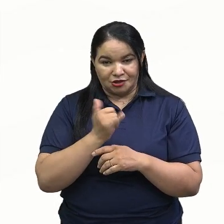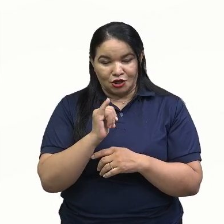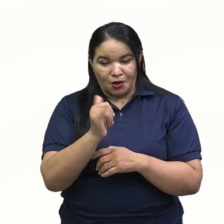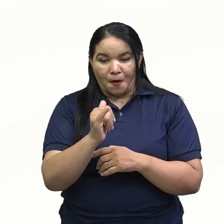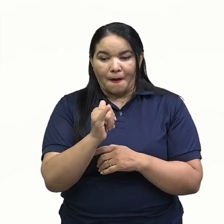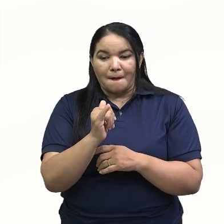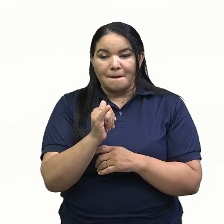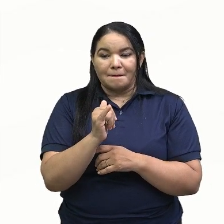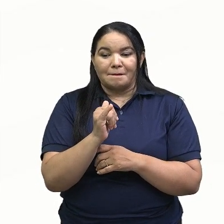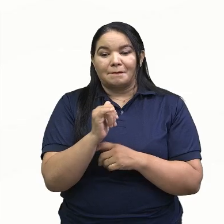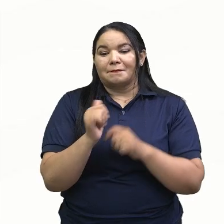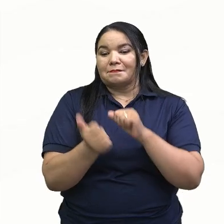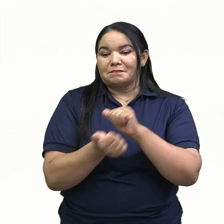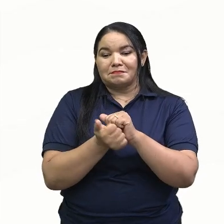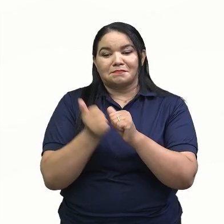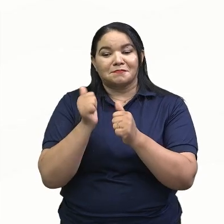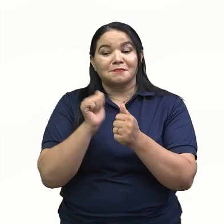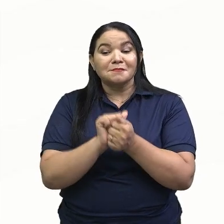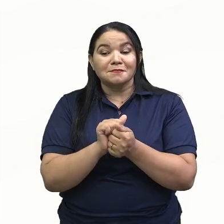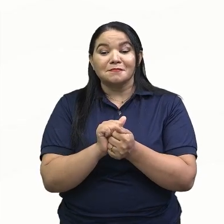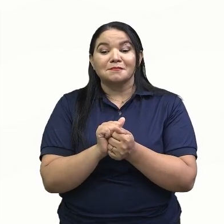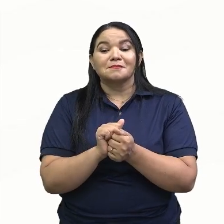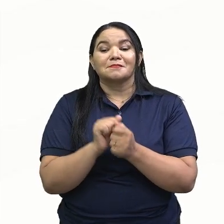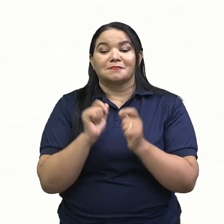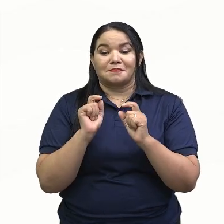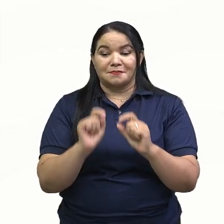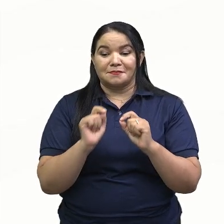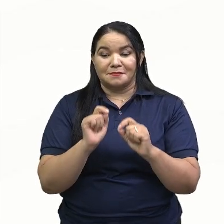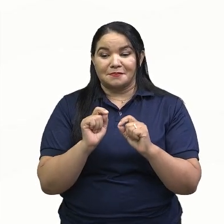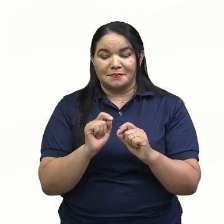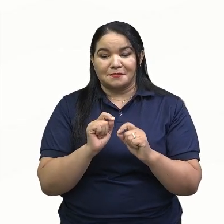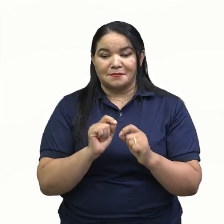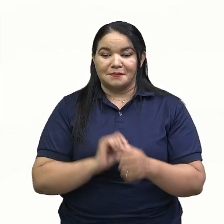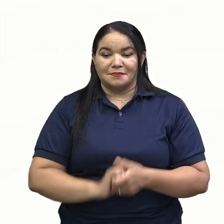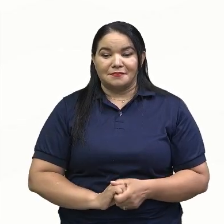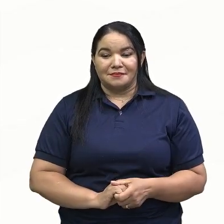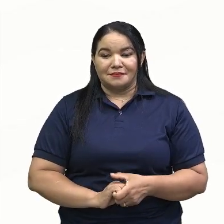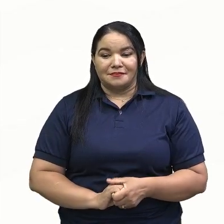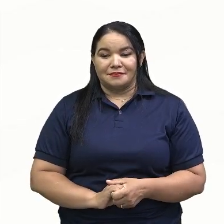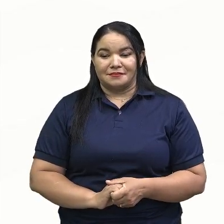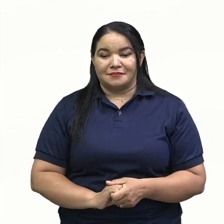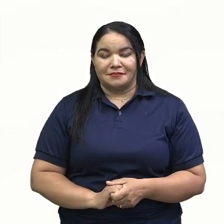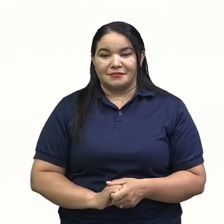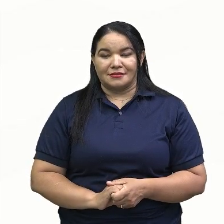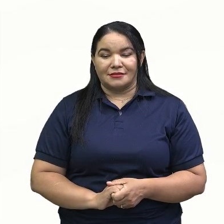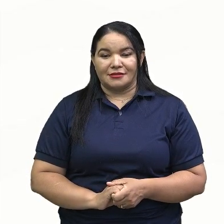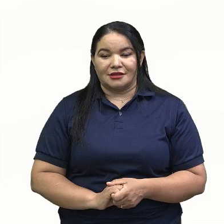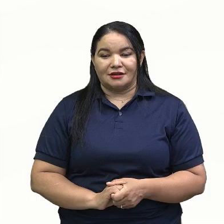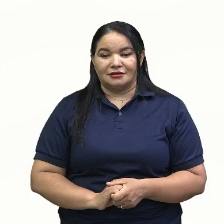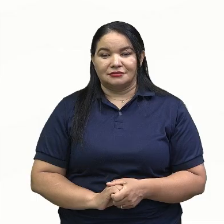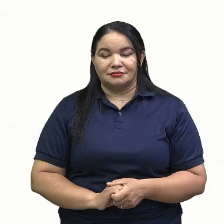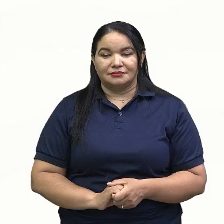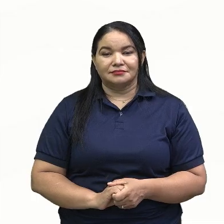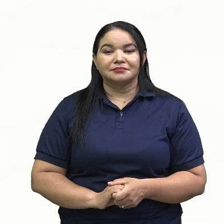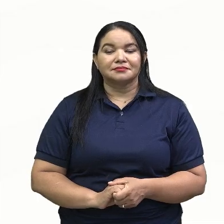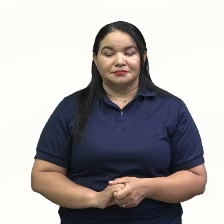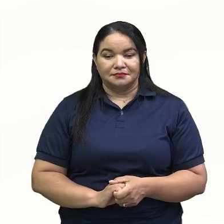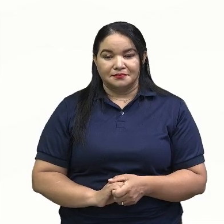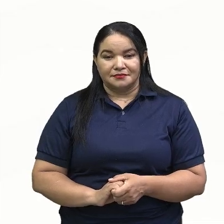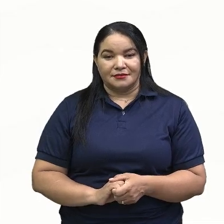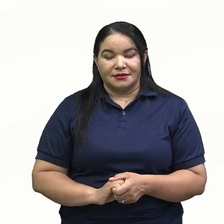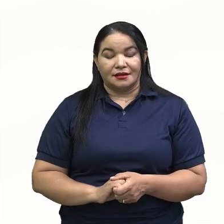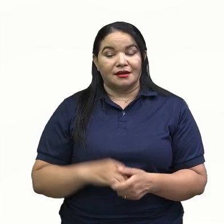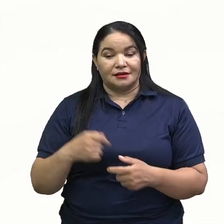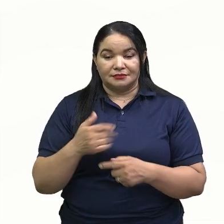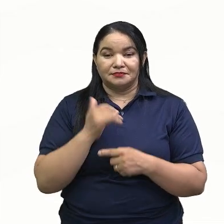olha aí, energia elétrica, que recebem em outra forma de